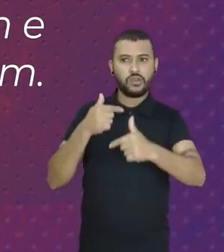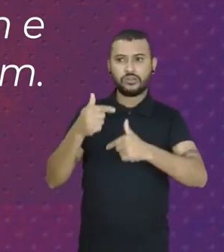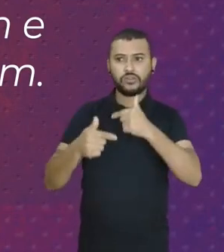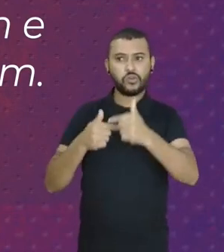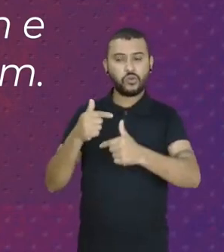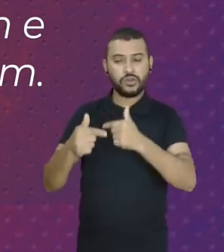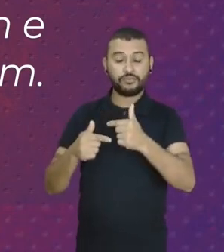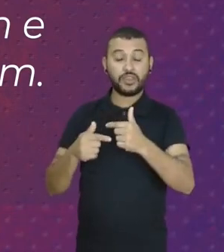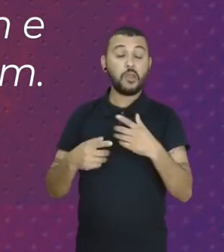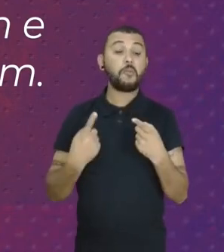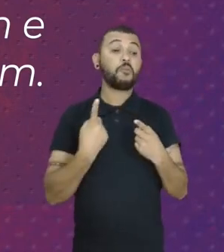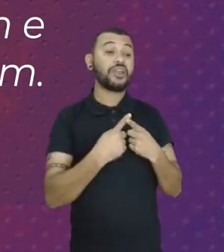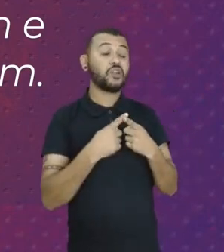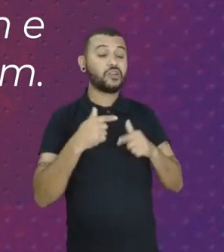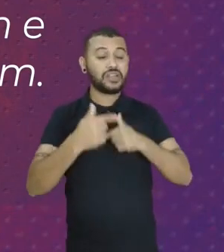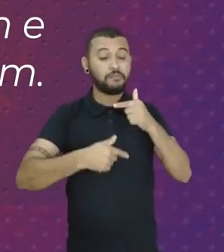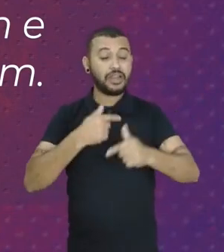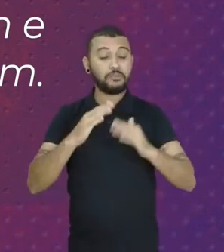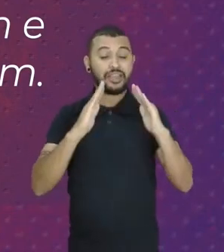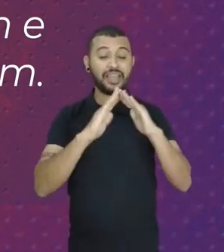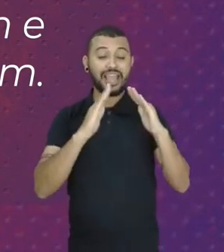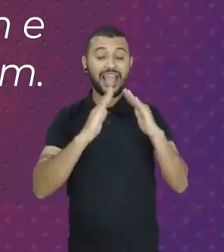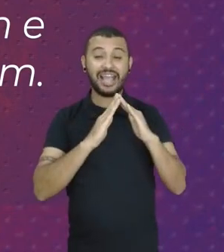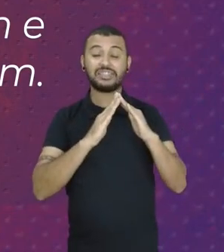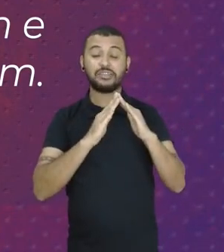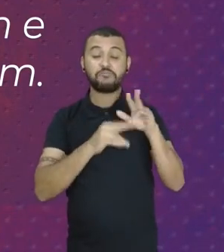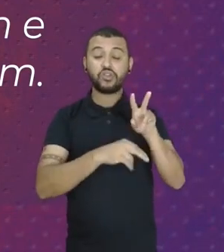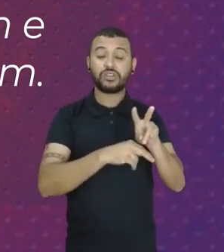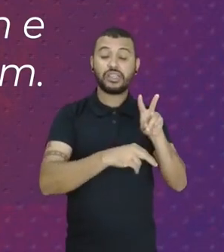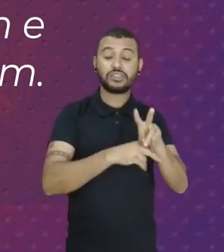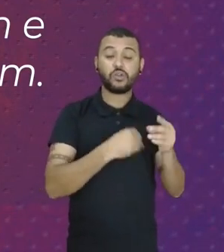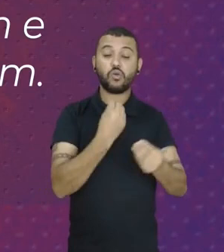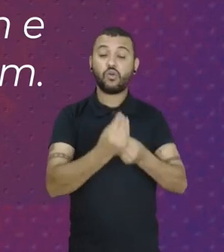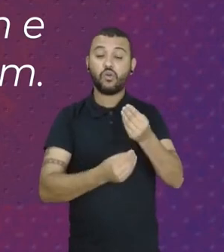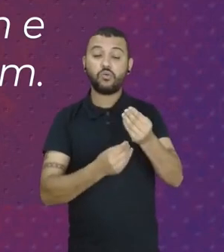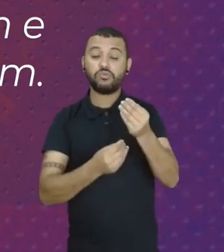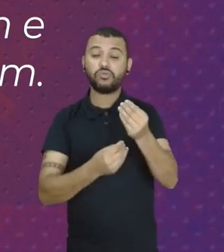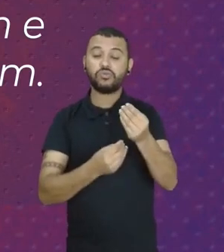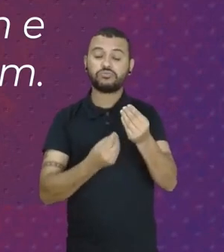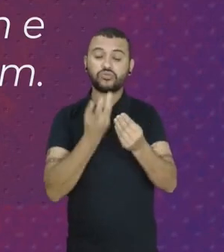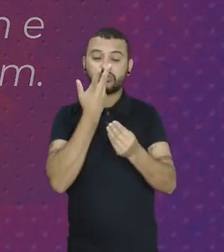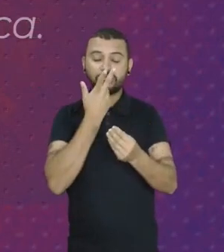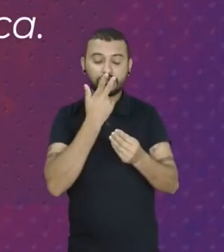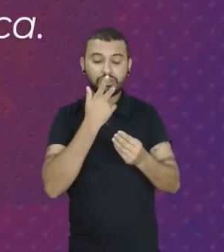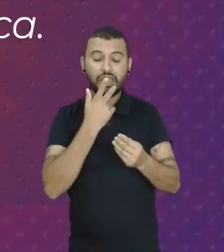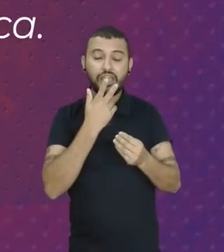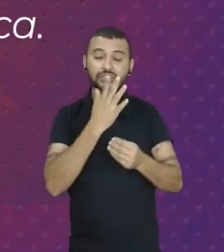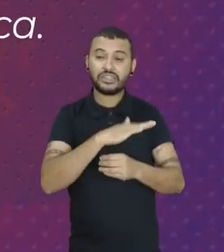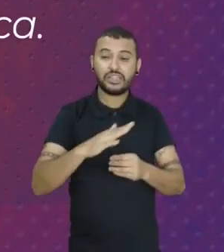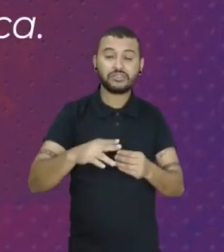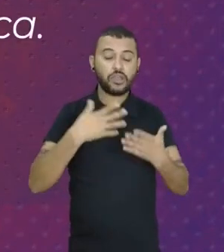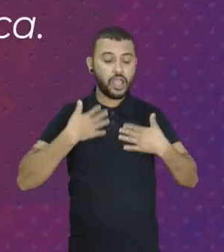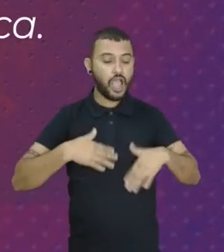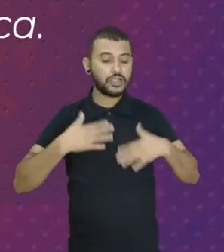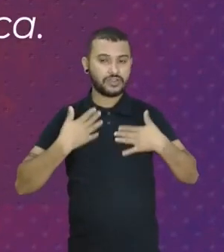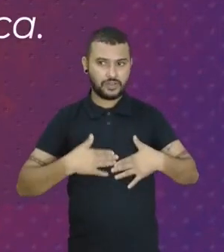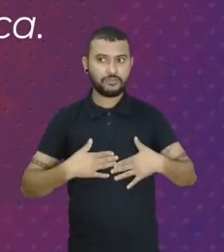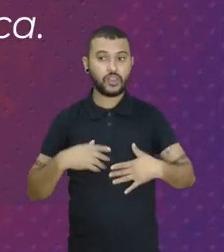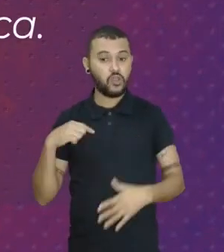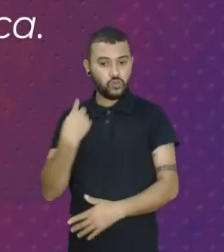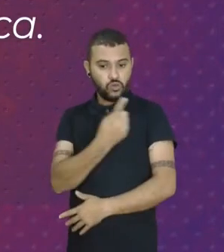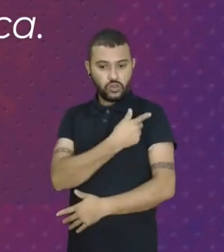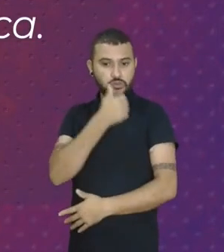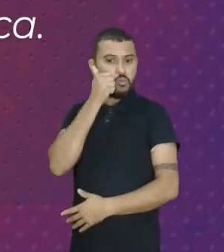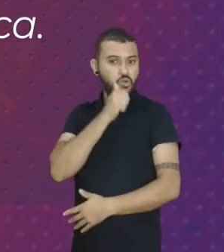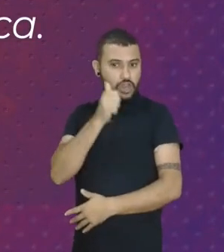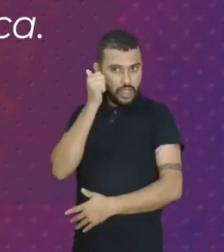casa 24 horas por dia para criar condições para todos descansarem e trabalharem. Somos diferentes